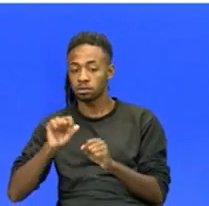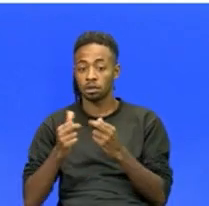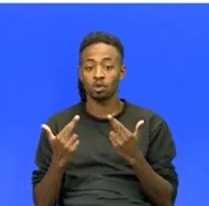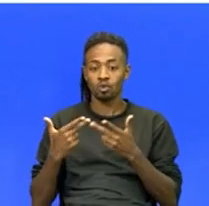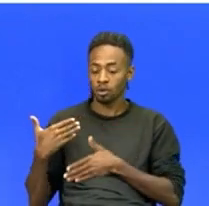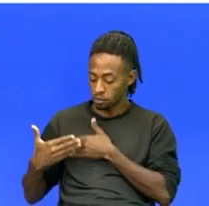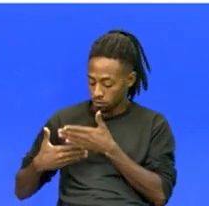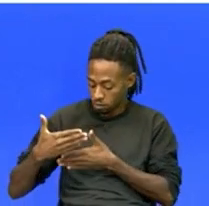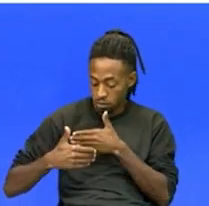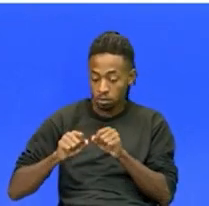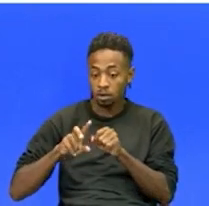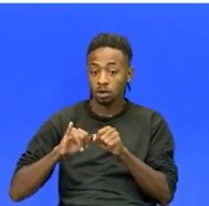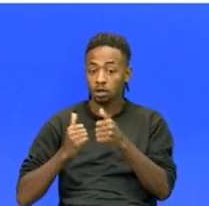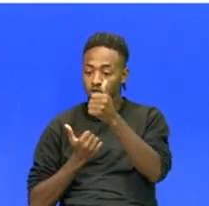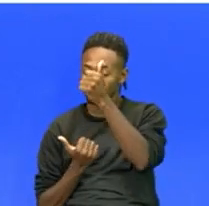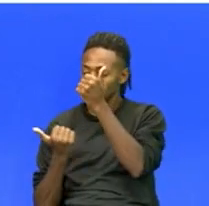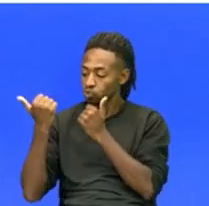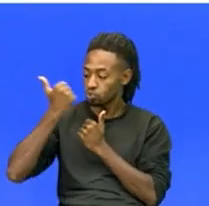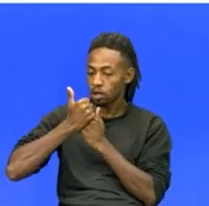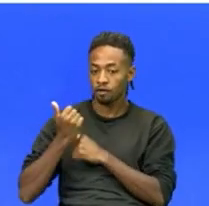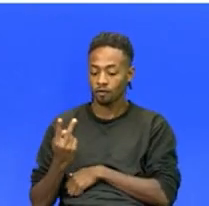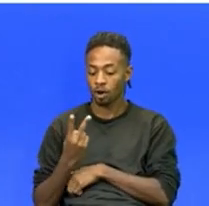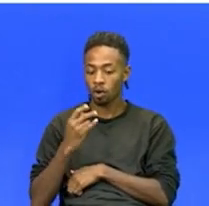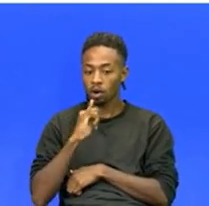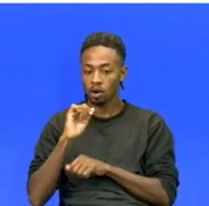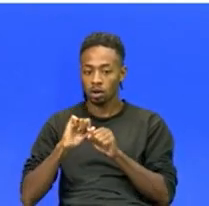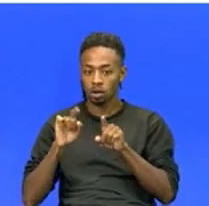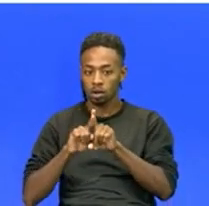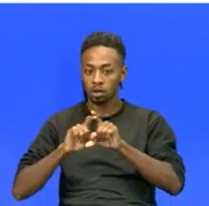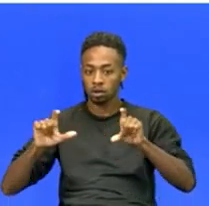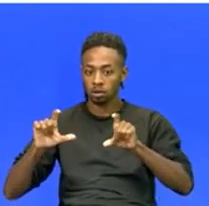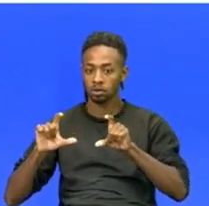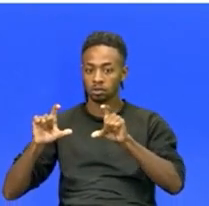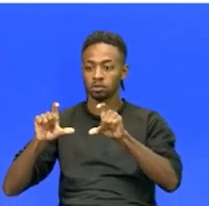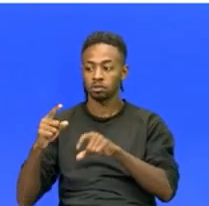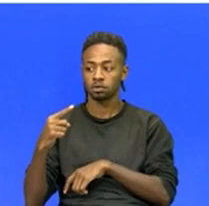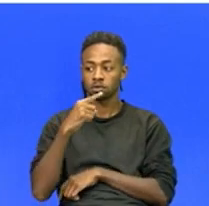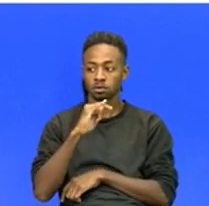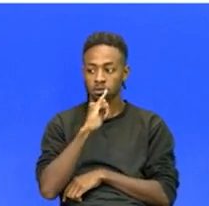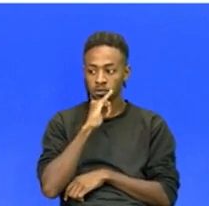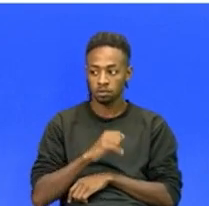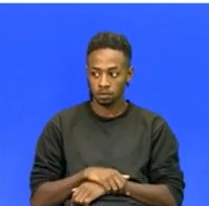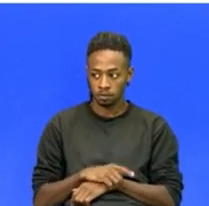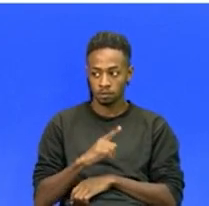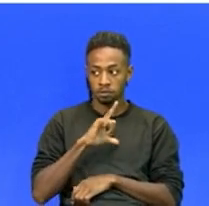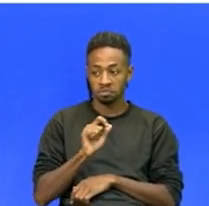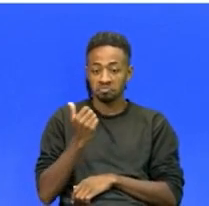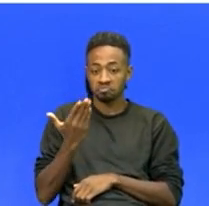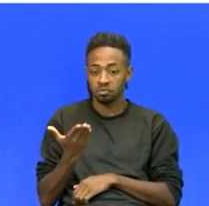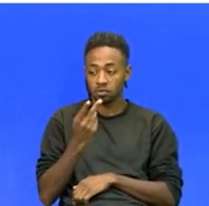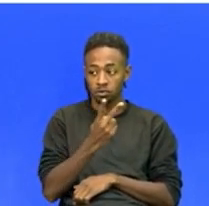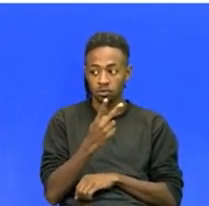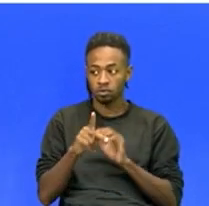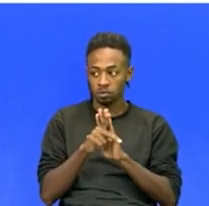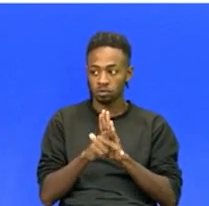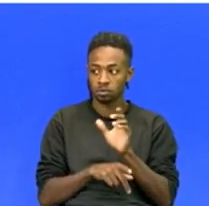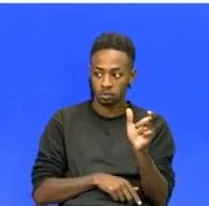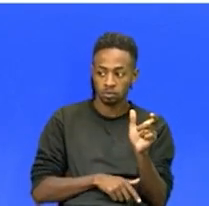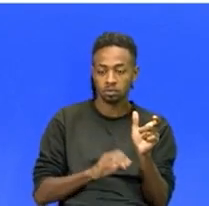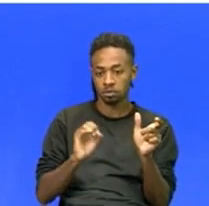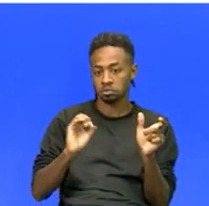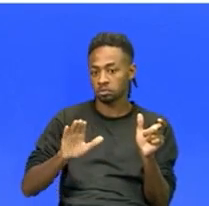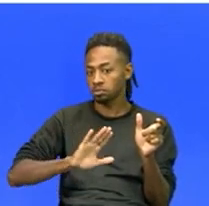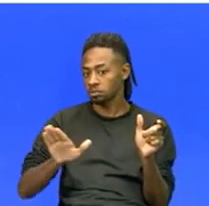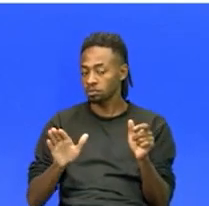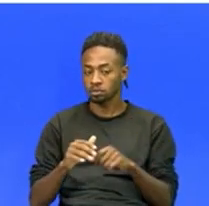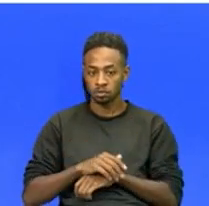críticos, substituindo aqui o valor, né? Nessas expressões, tá? E a gente tem o quê? 2 para esse e 0 para o outro.